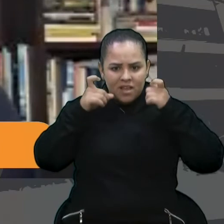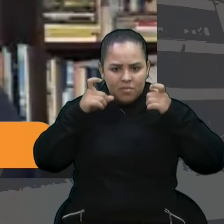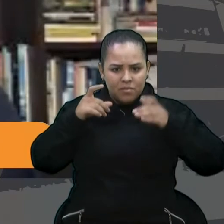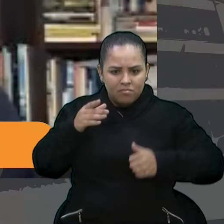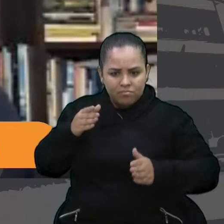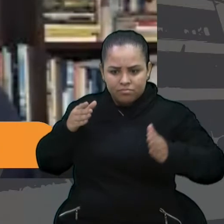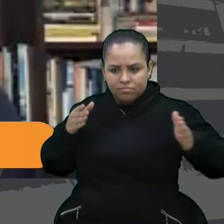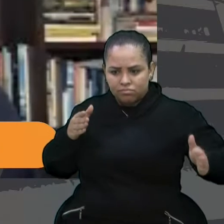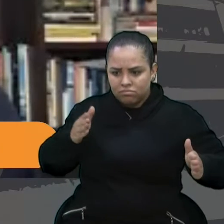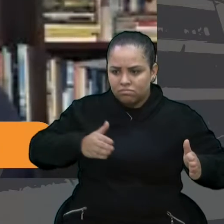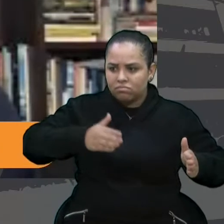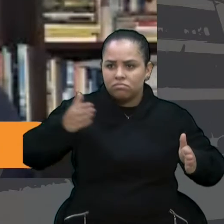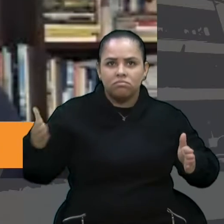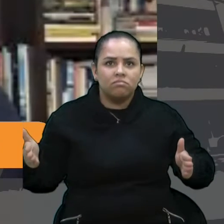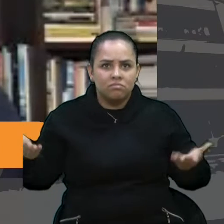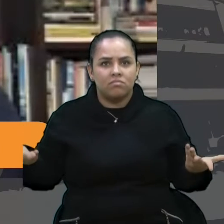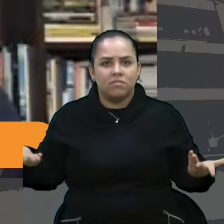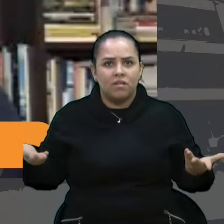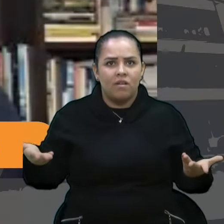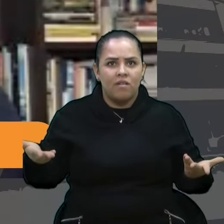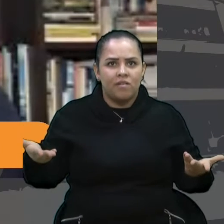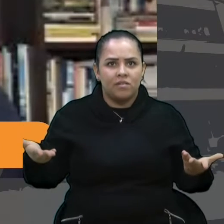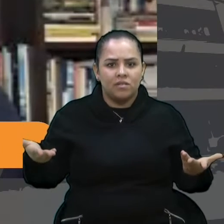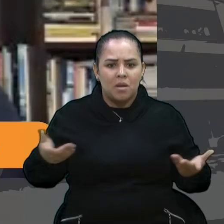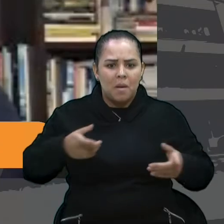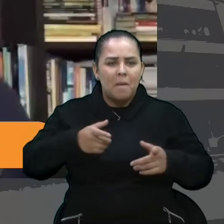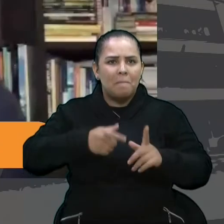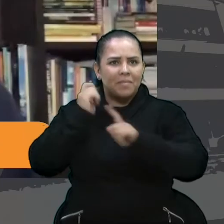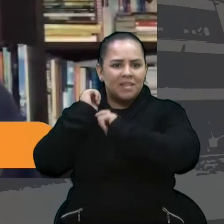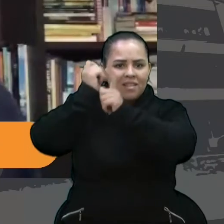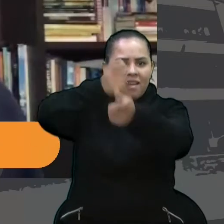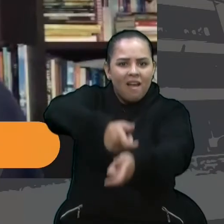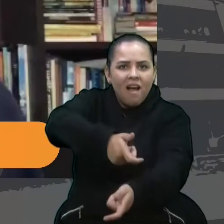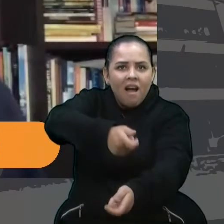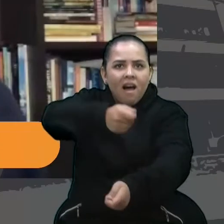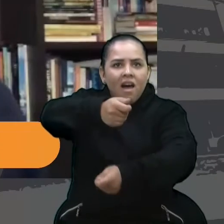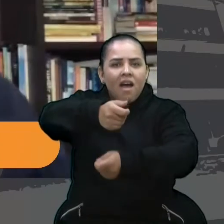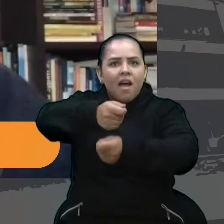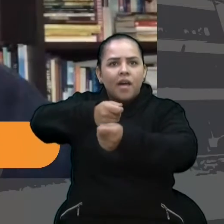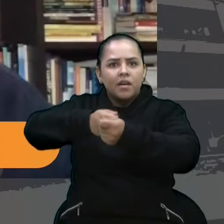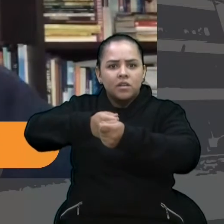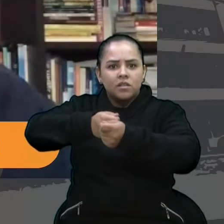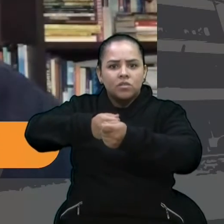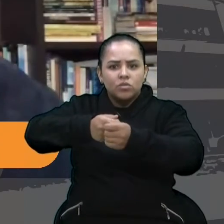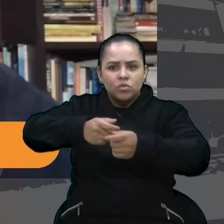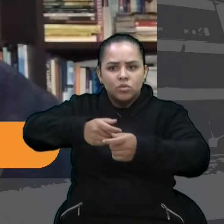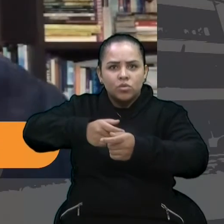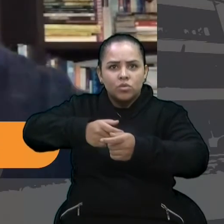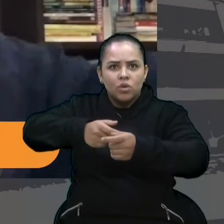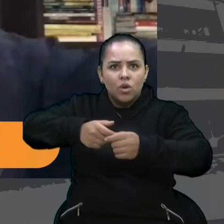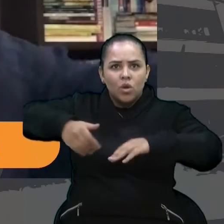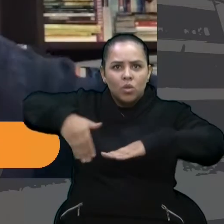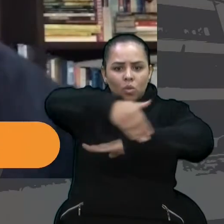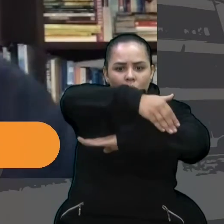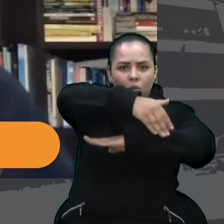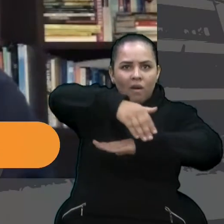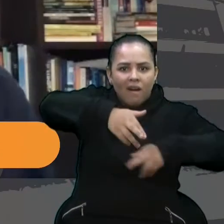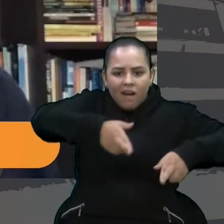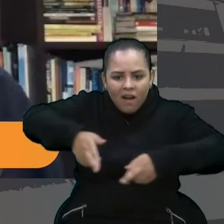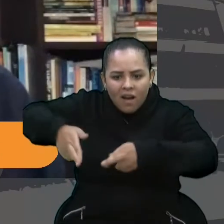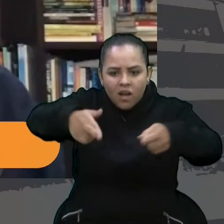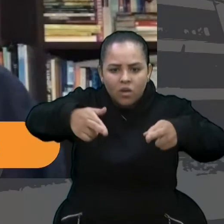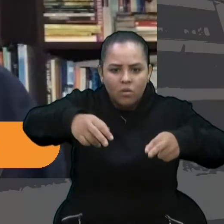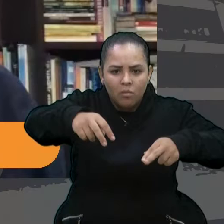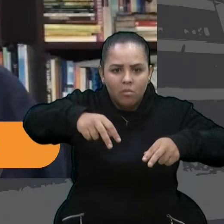Ele foi pescar às margens do rio. Como assim? Ele é um gigante que bota um pé do lado da margem, outro. Então, são